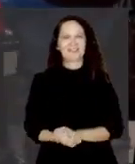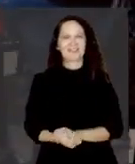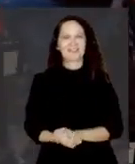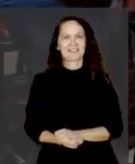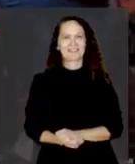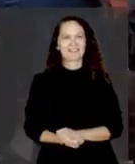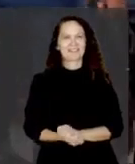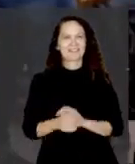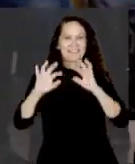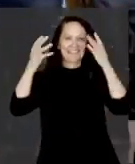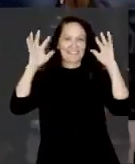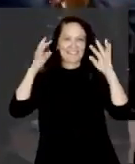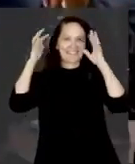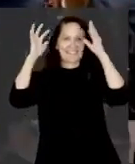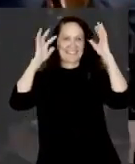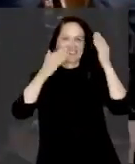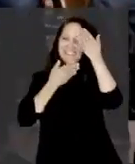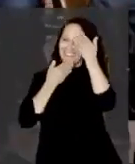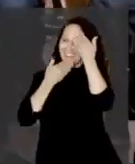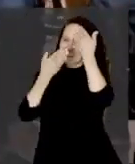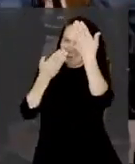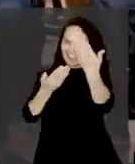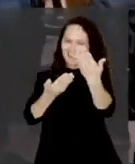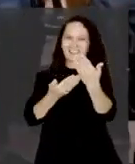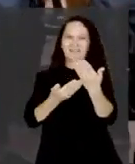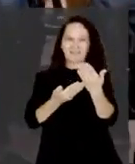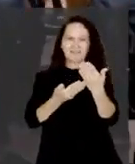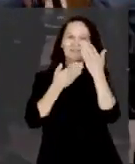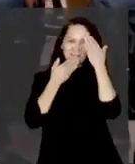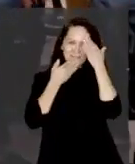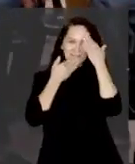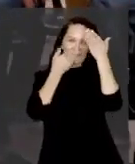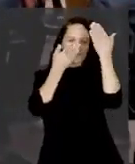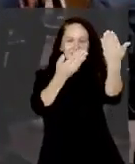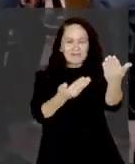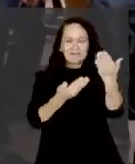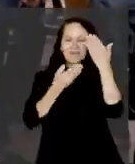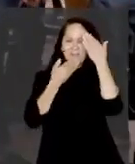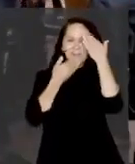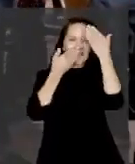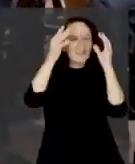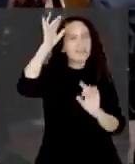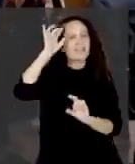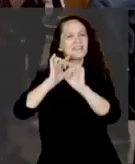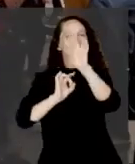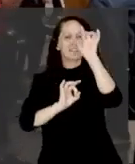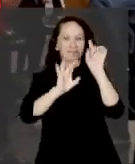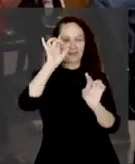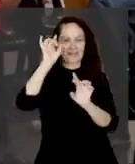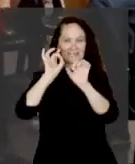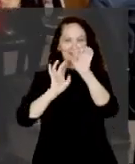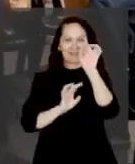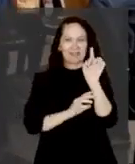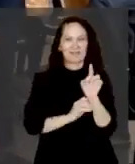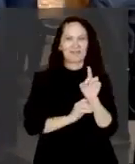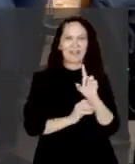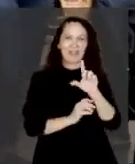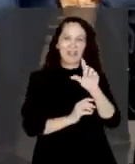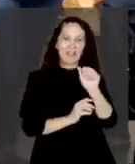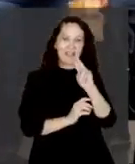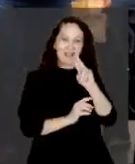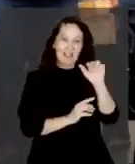pessoas que estão próximas à cortina que saiam, porque vai fechar para a gente dar início ao